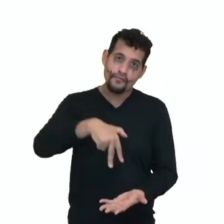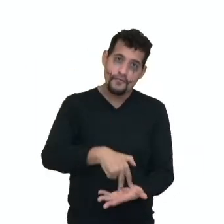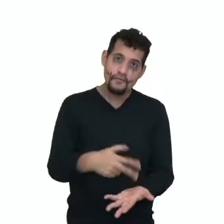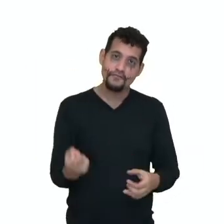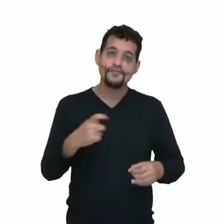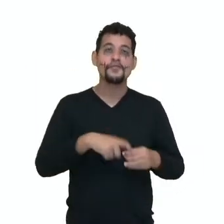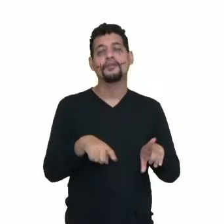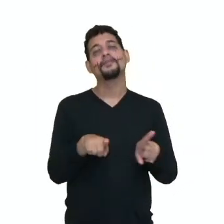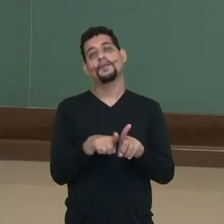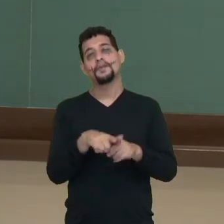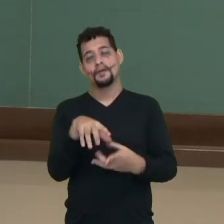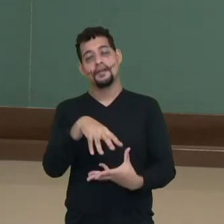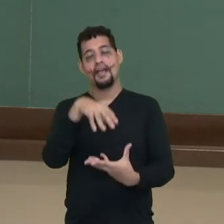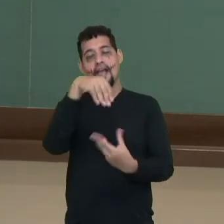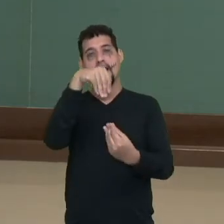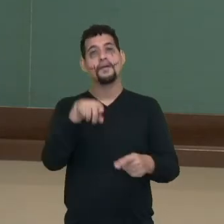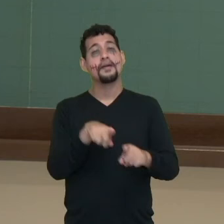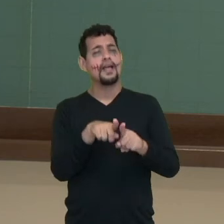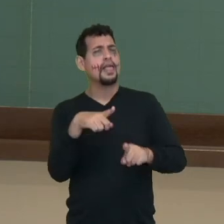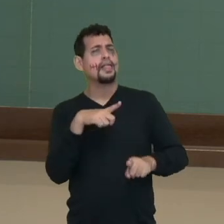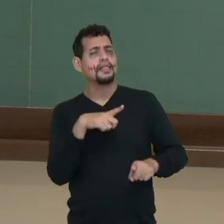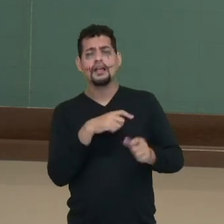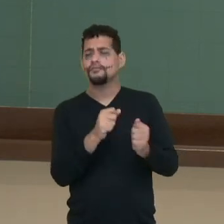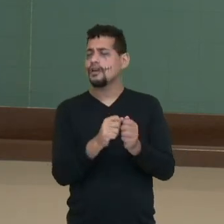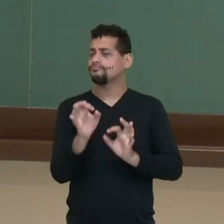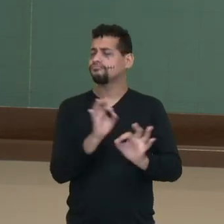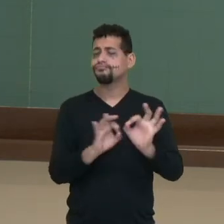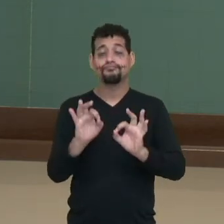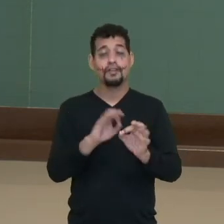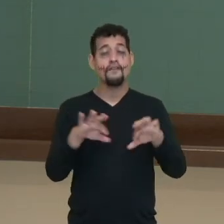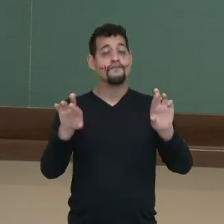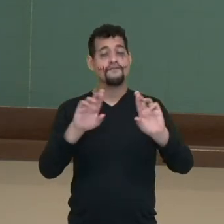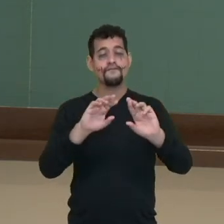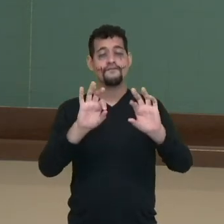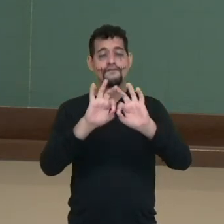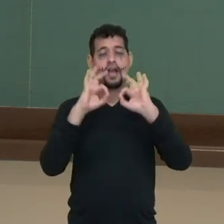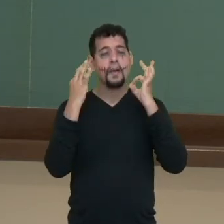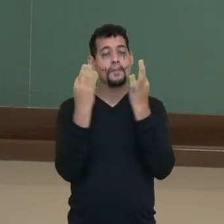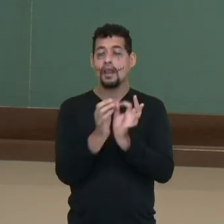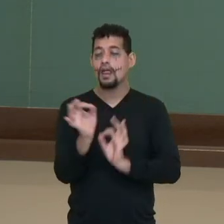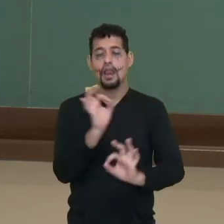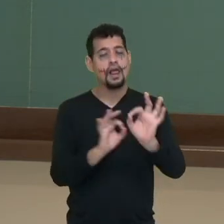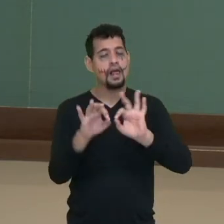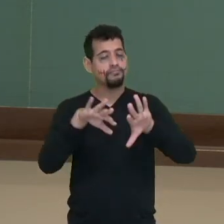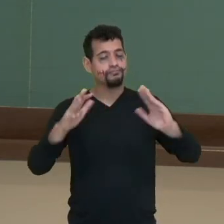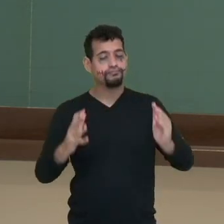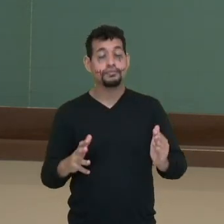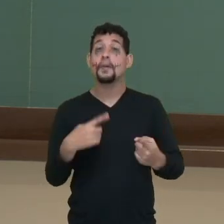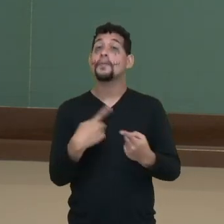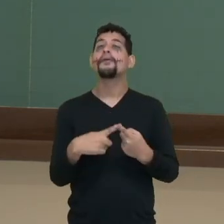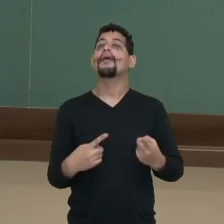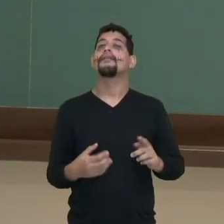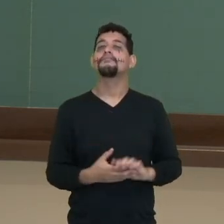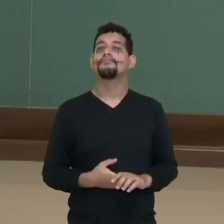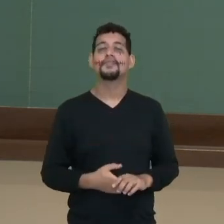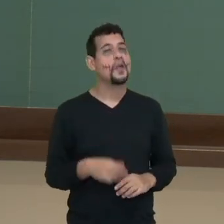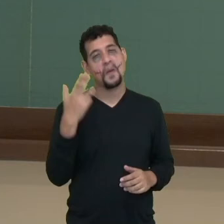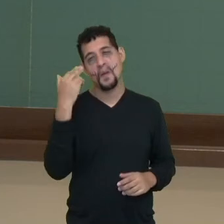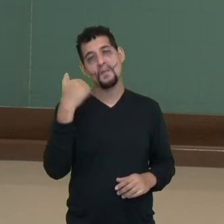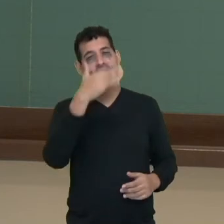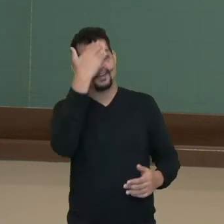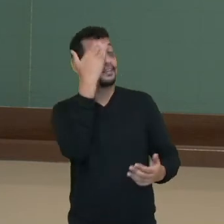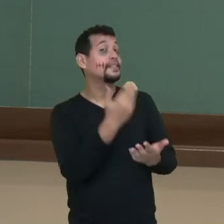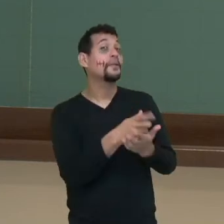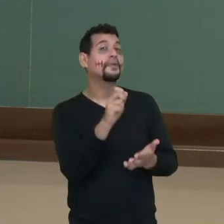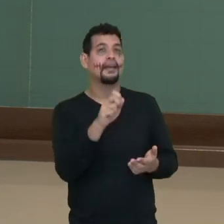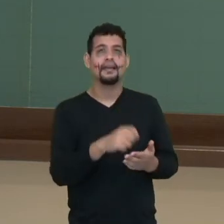tá? Então, como eu falei, o altar tá lá, os parentes se reúnem, arrumam esse altar, porque é normal